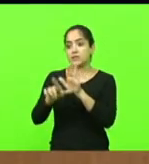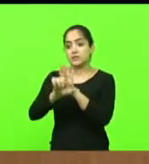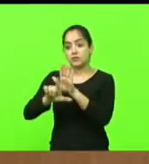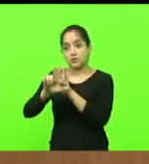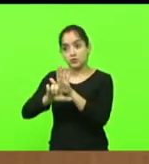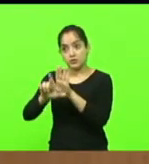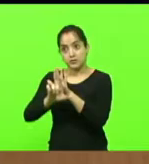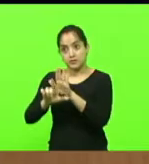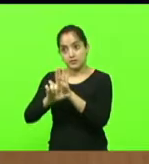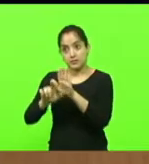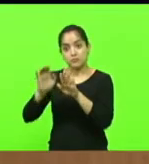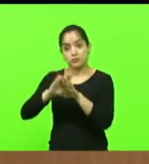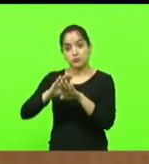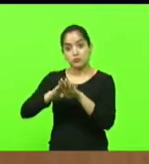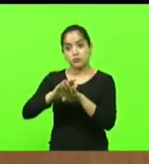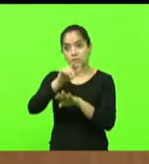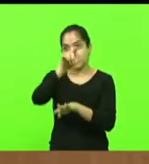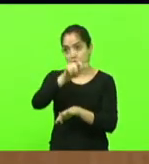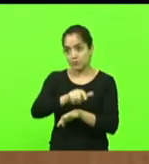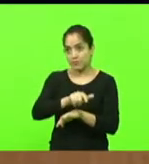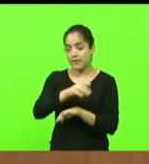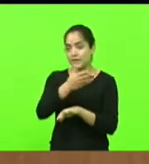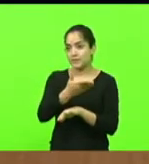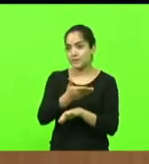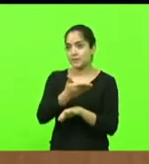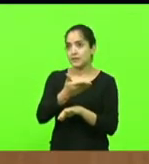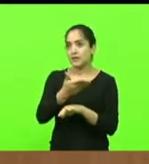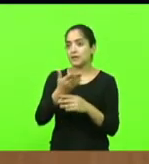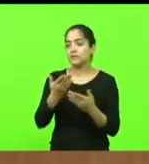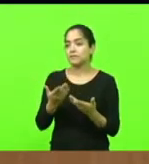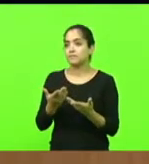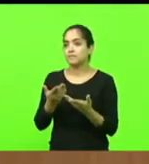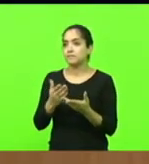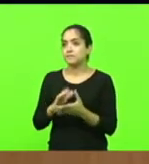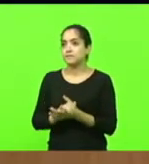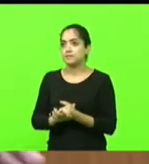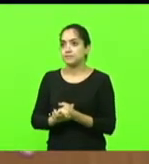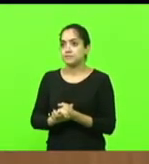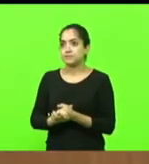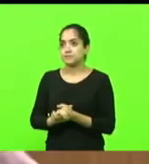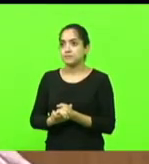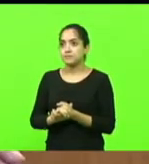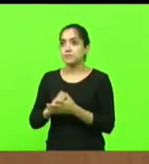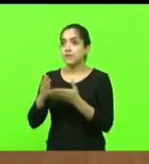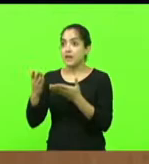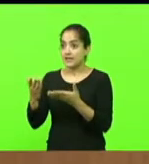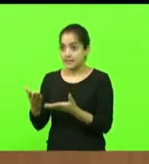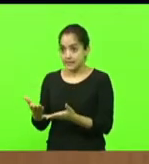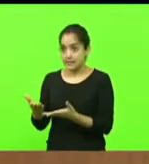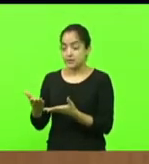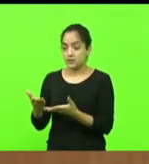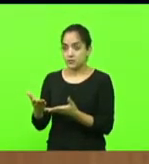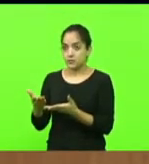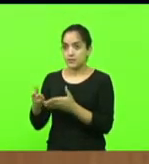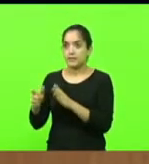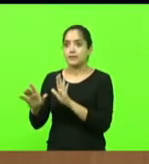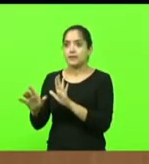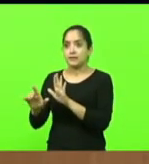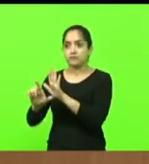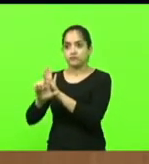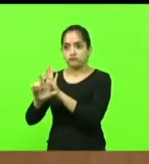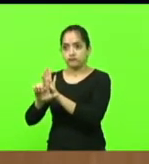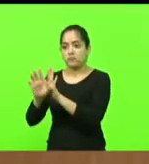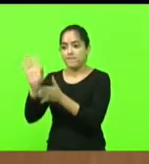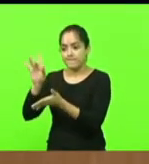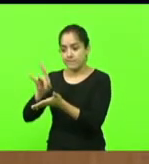do parlamentar. É quando simplesmente aquilo que era para estar em